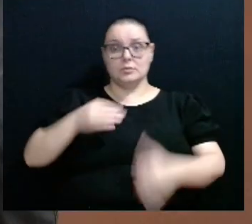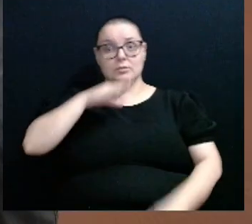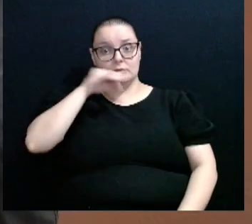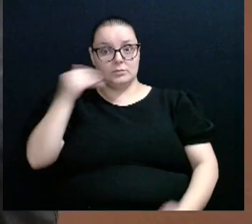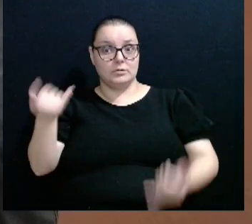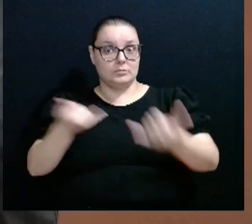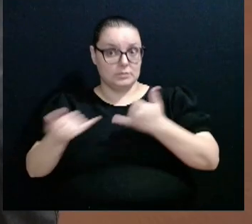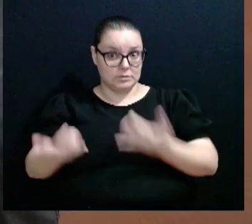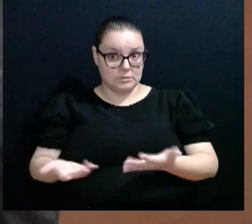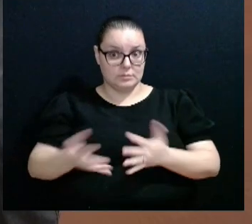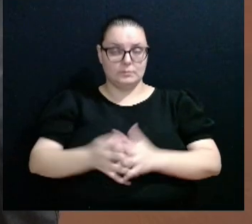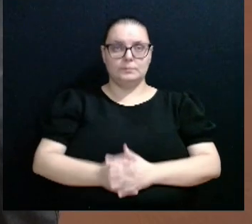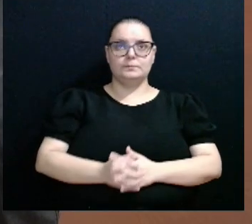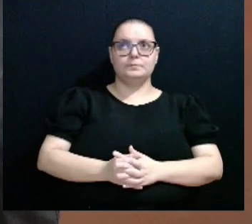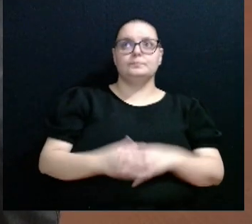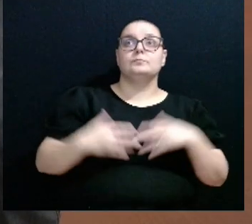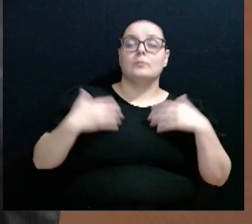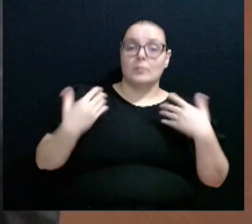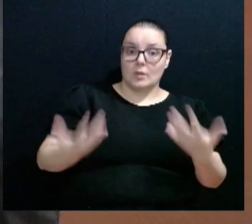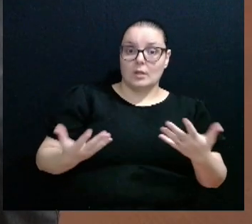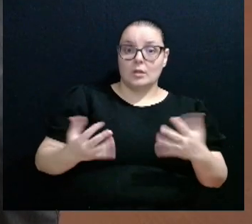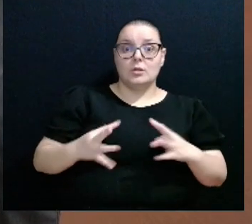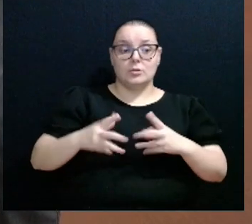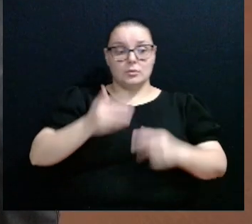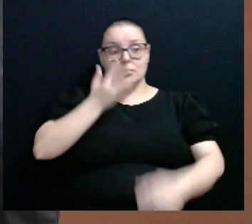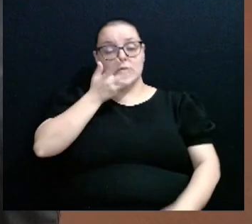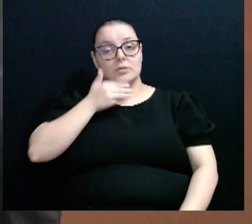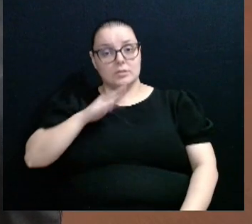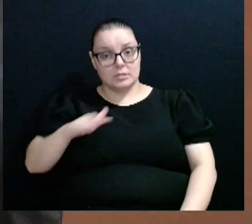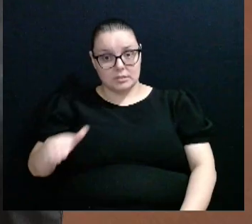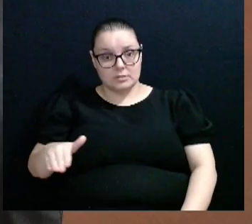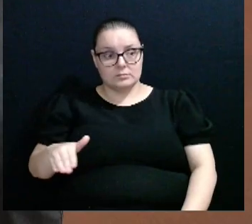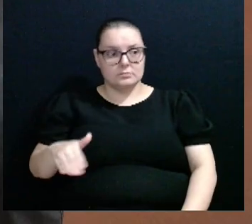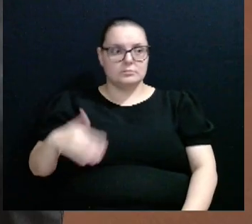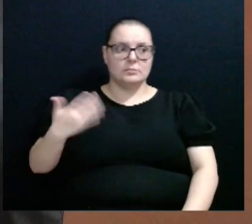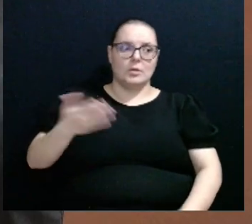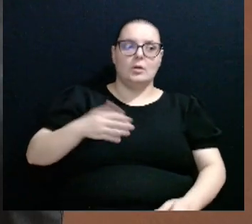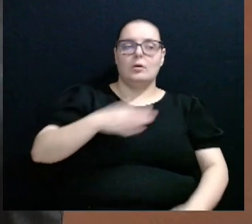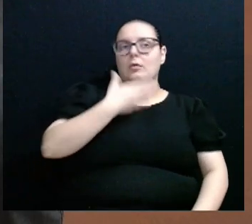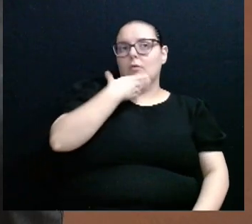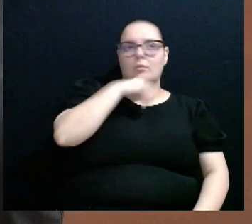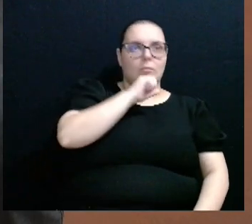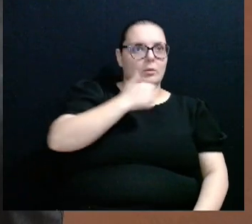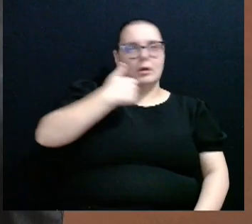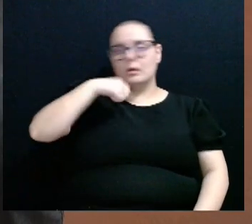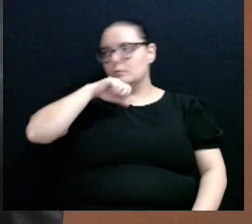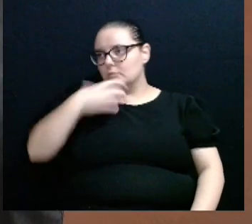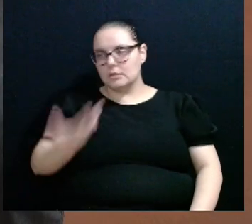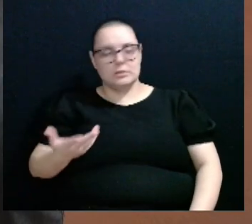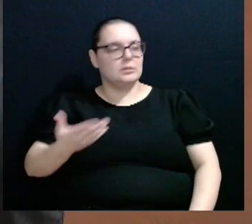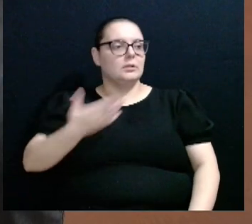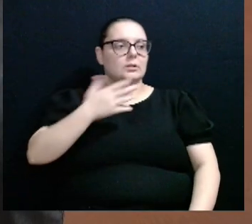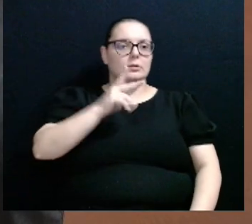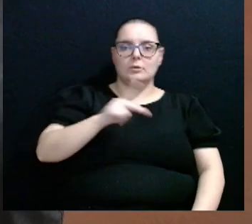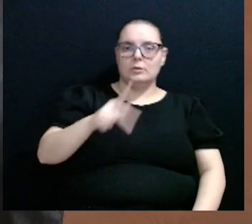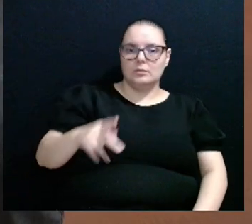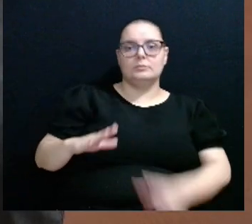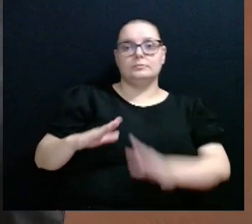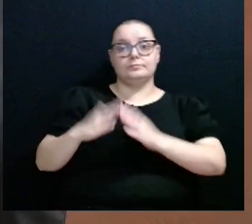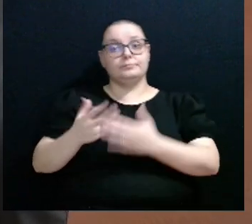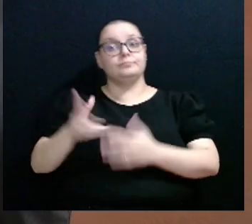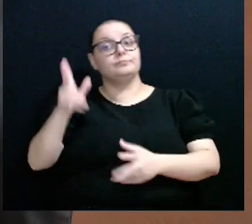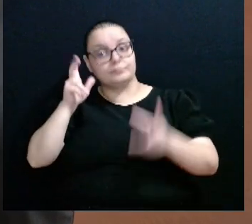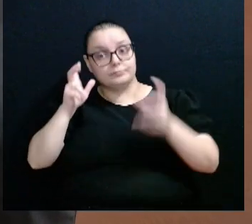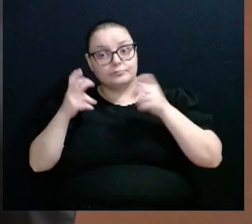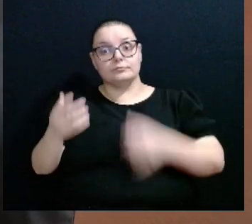dizendo. Então, toda criança, tanto pelos pais como pelos professores, pela escola, ela precisa ser ouvida. Ela